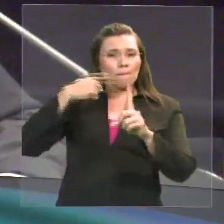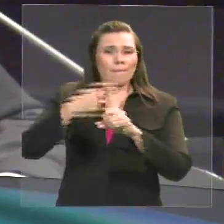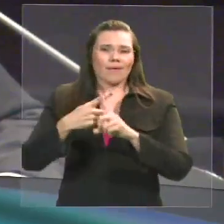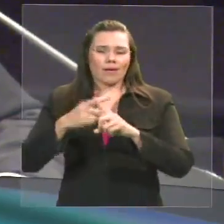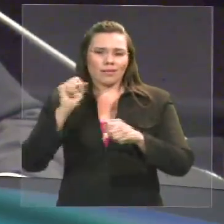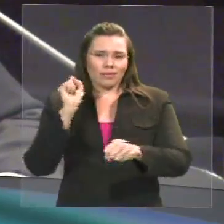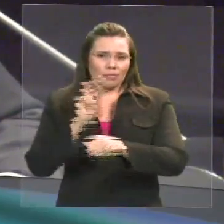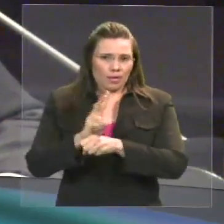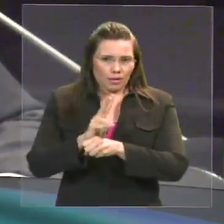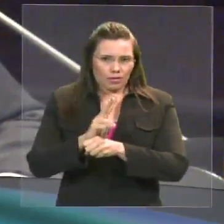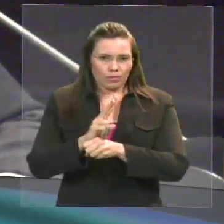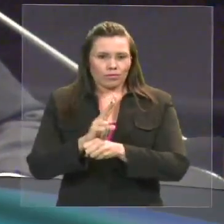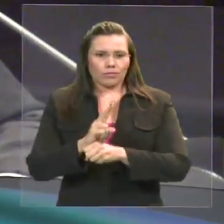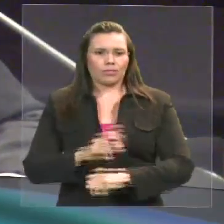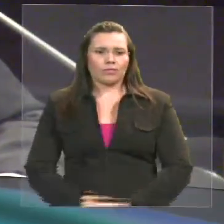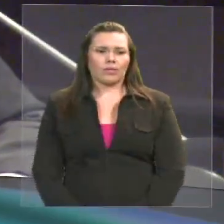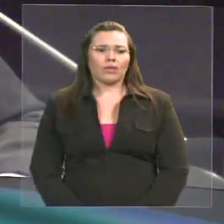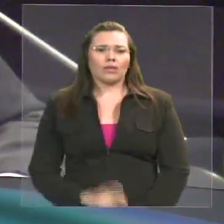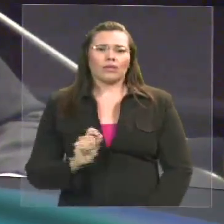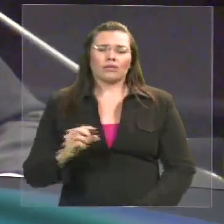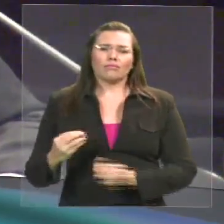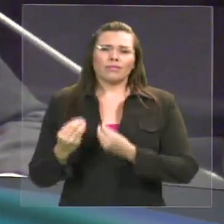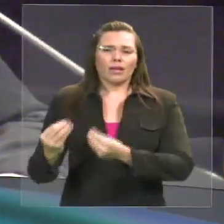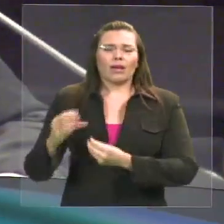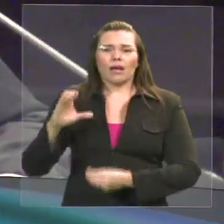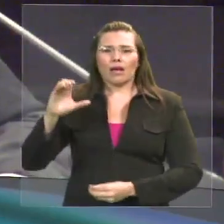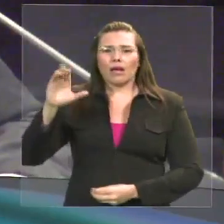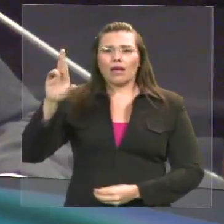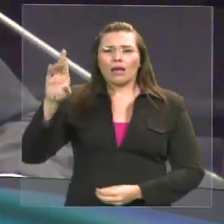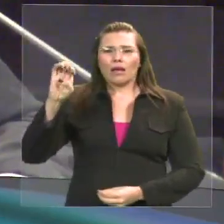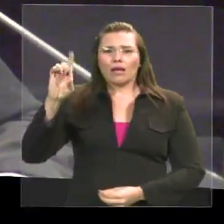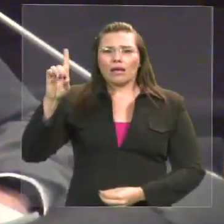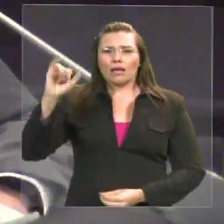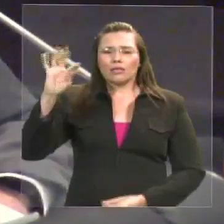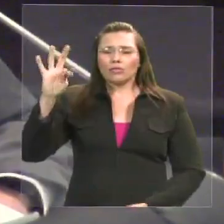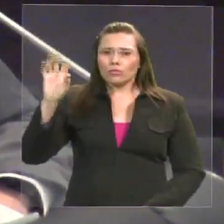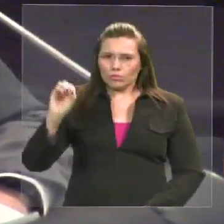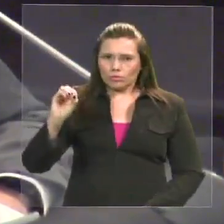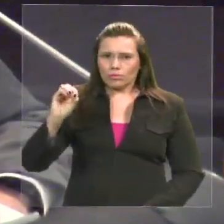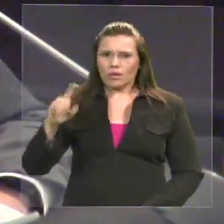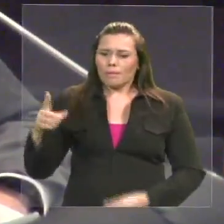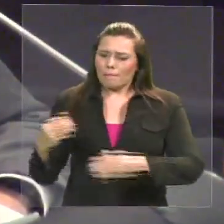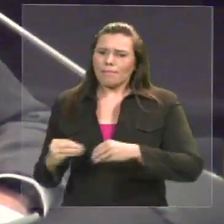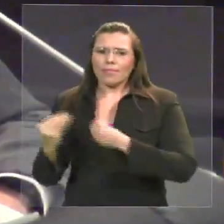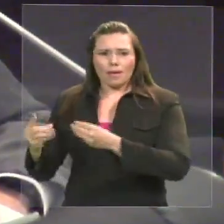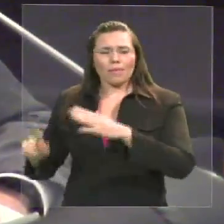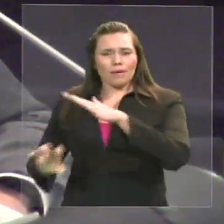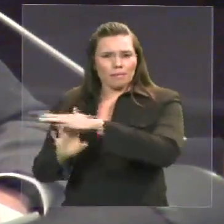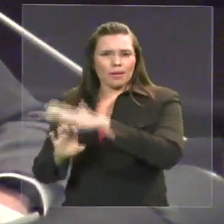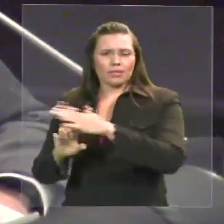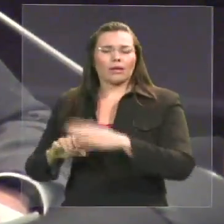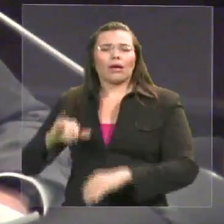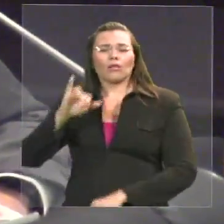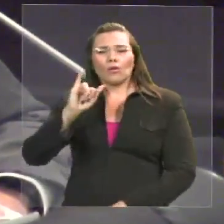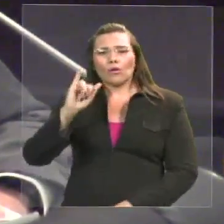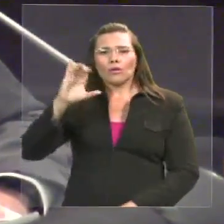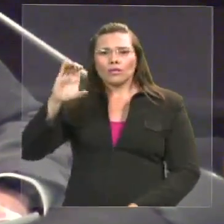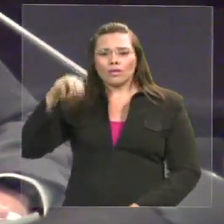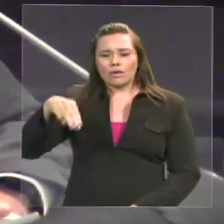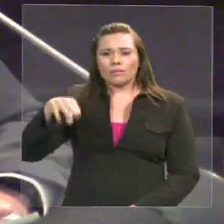concede o crédito presumido do ICMS, e fazer um destaque, deputado Júnior Verde, que anteriormente, aqui no Estado do